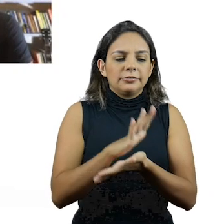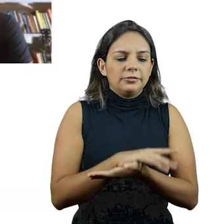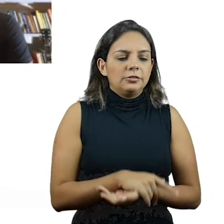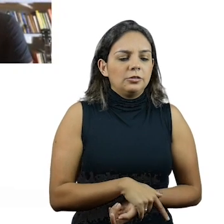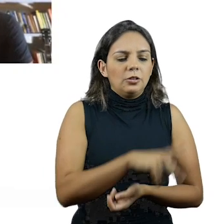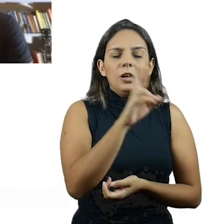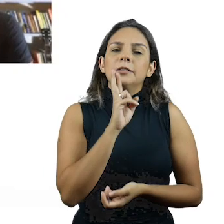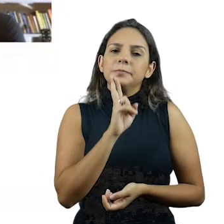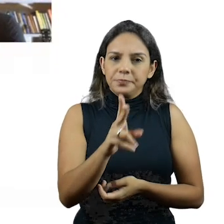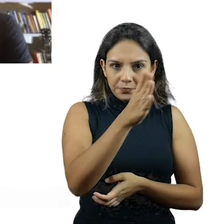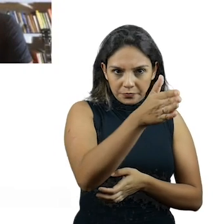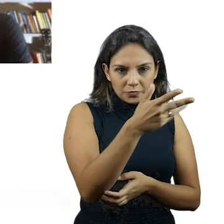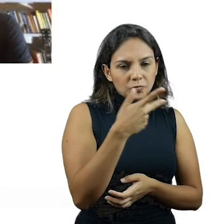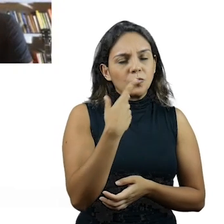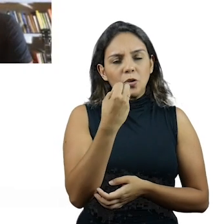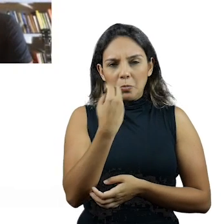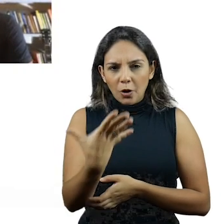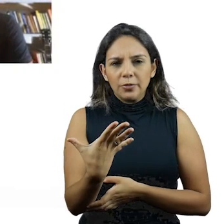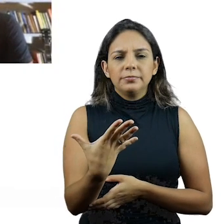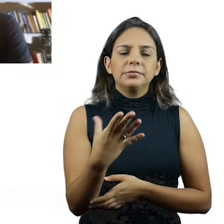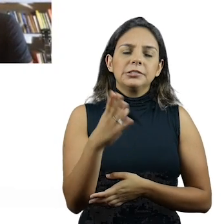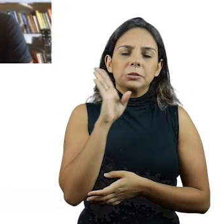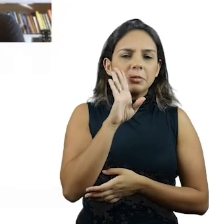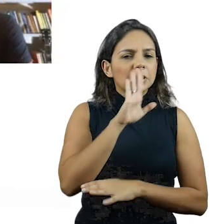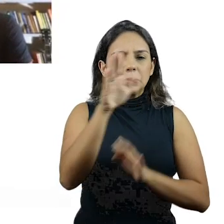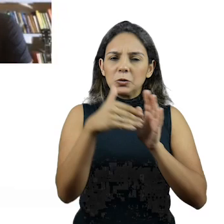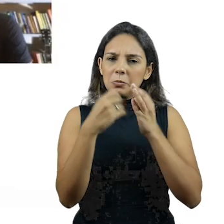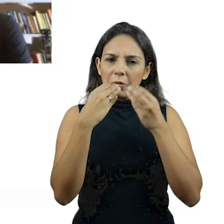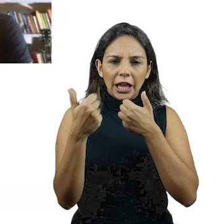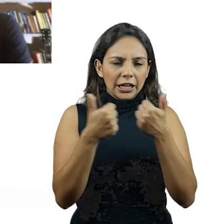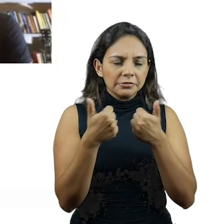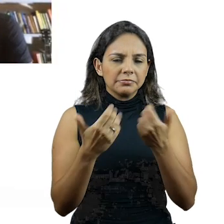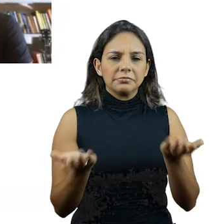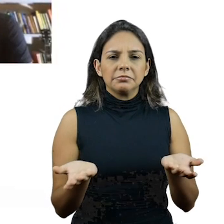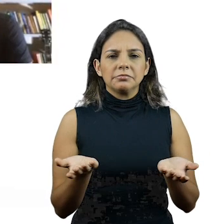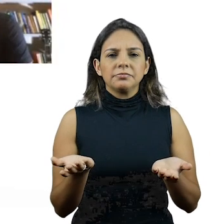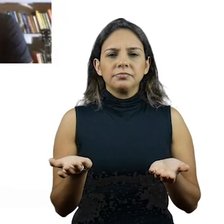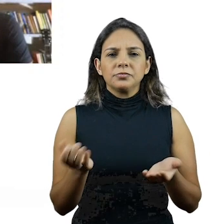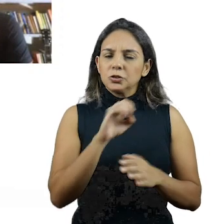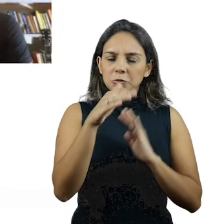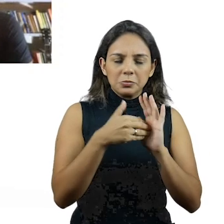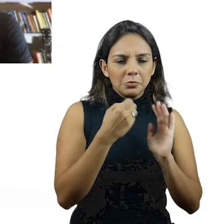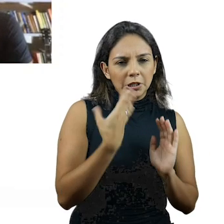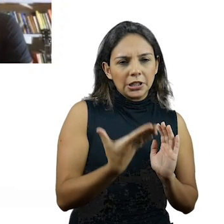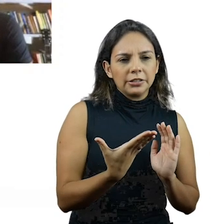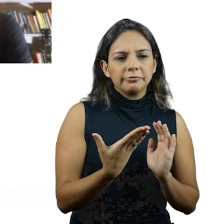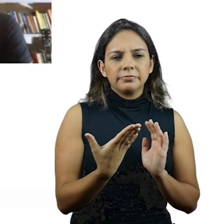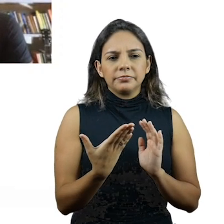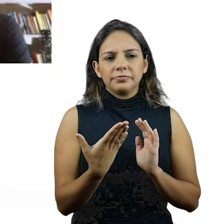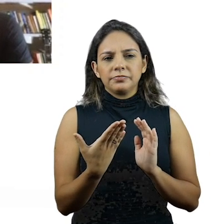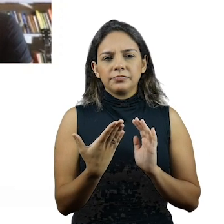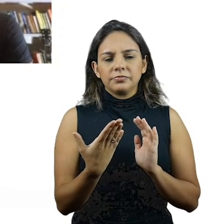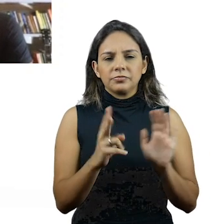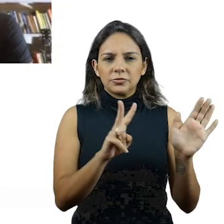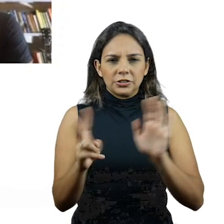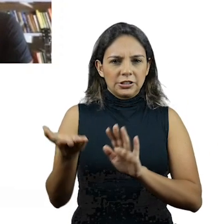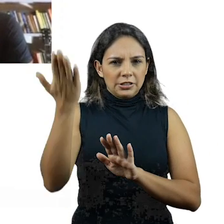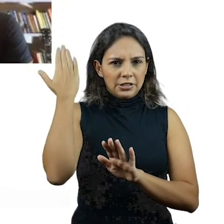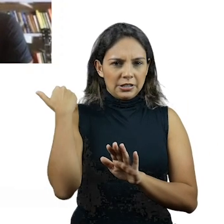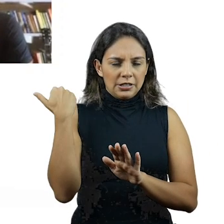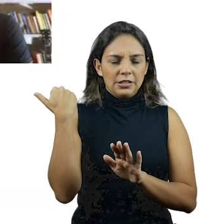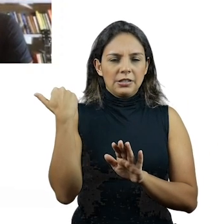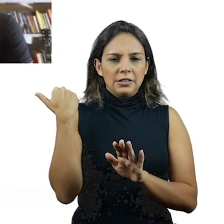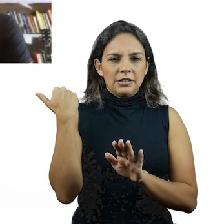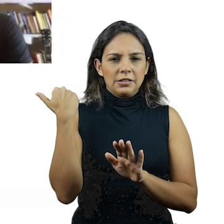como sempre, né? Tá tudo bacana, tá tudo certo. O escritor Rodrigo Feres está sentado em frente a